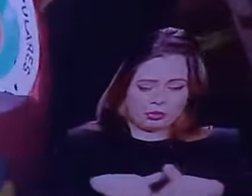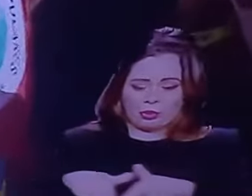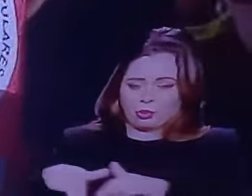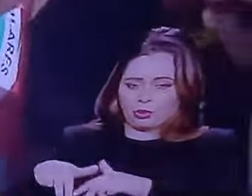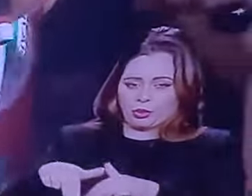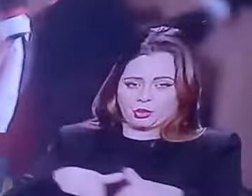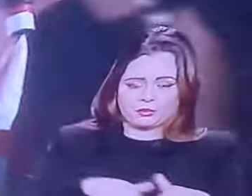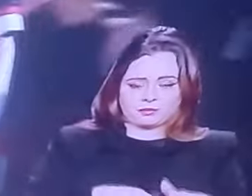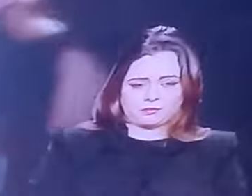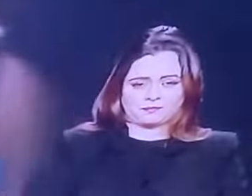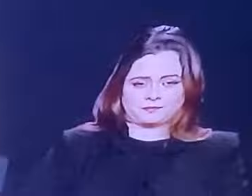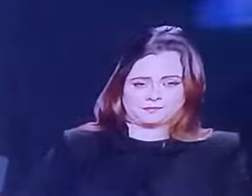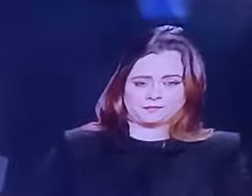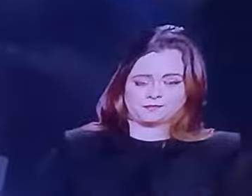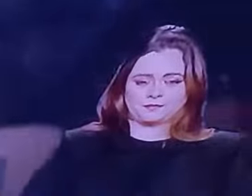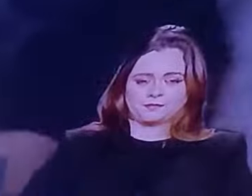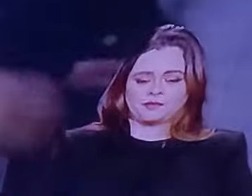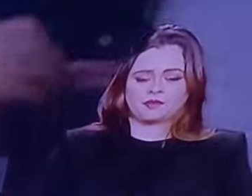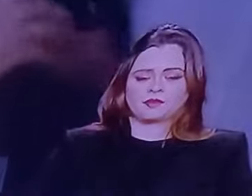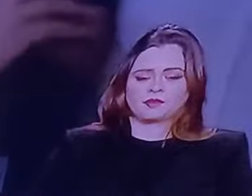palco.